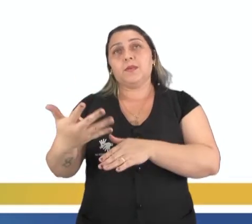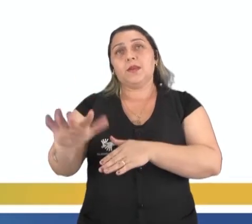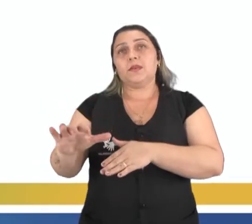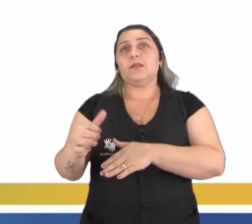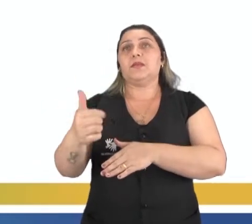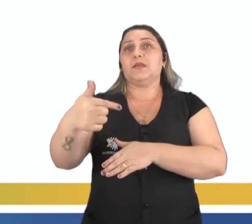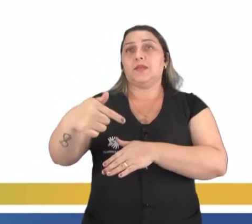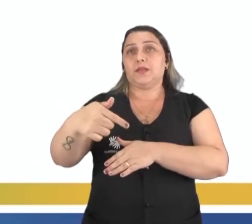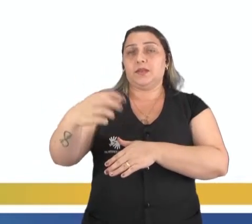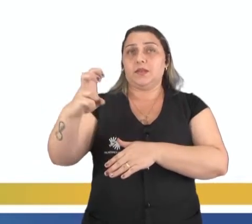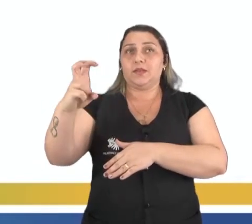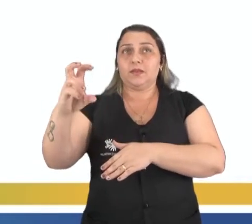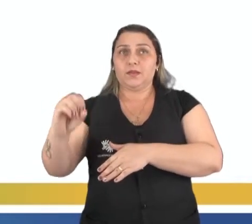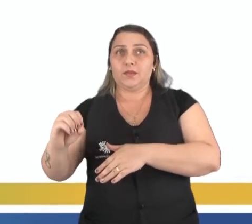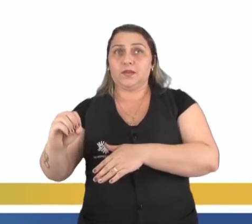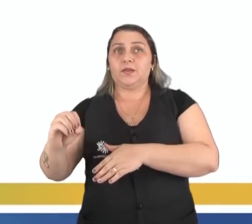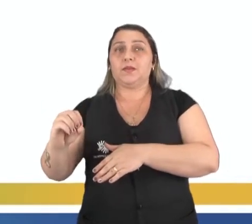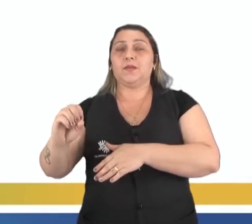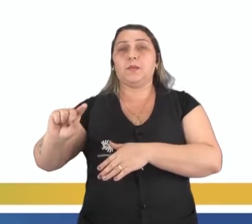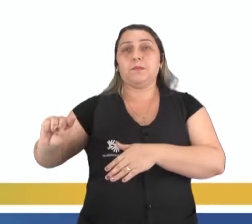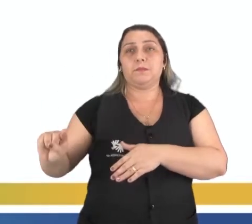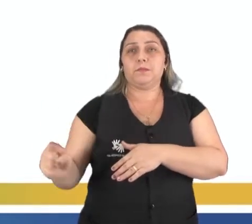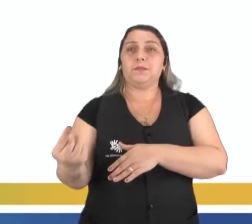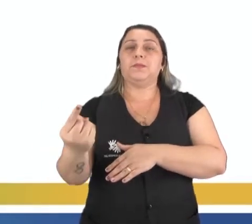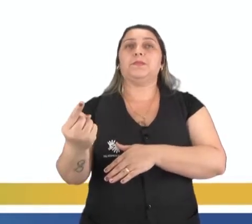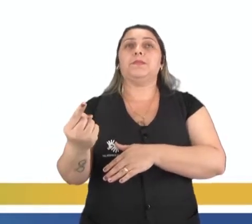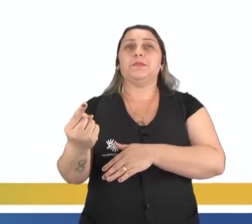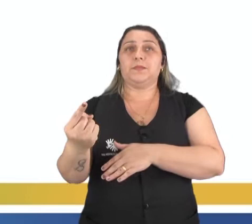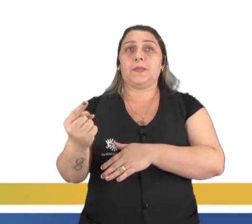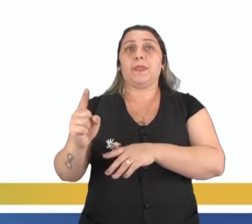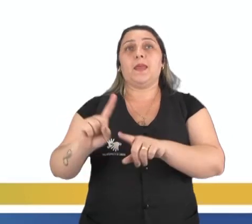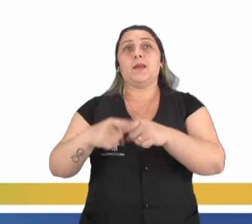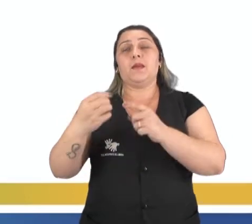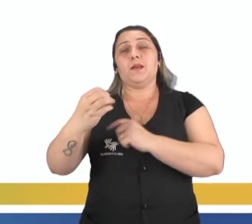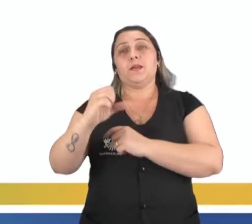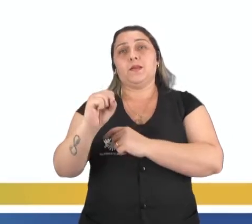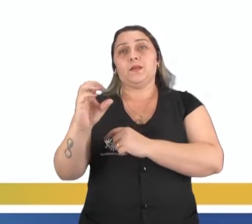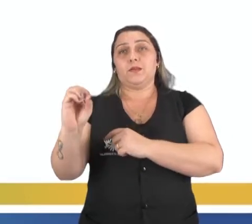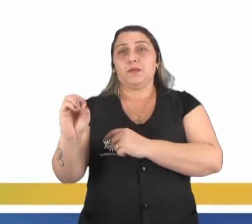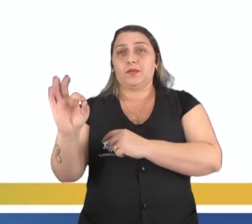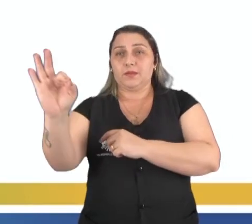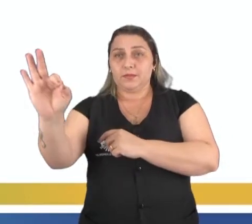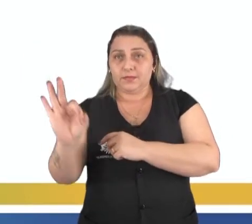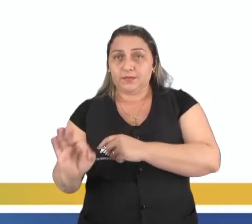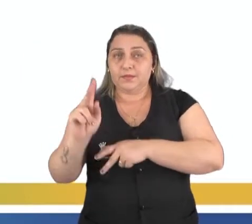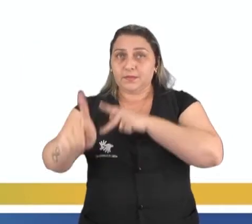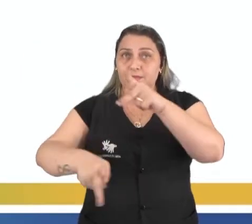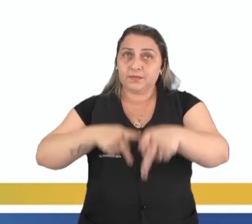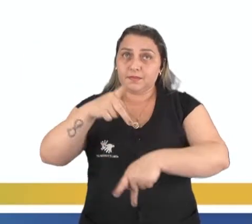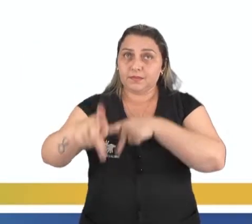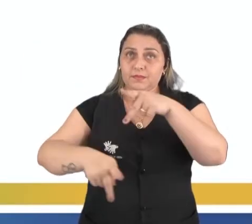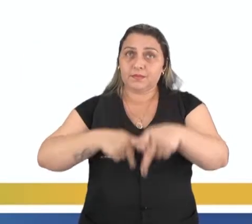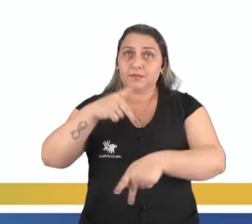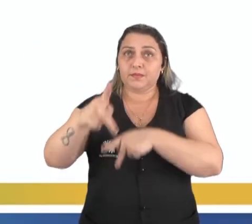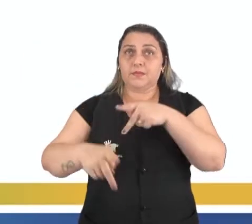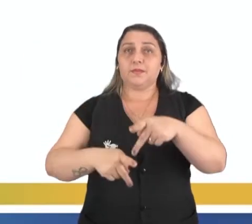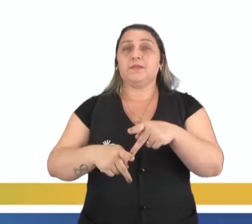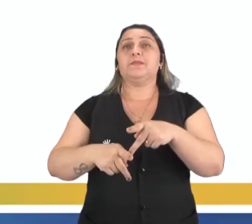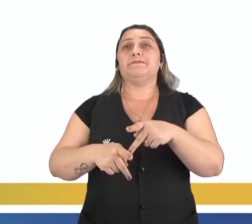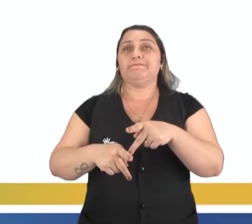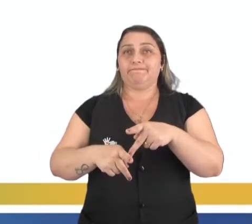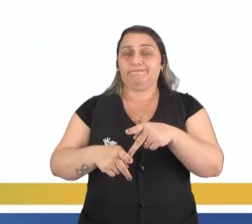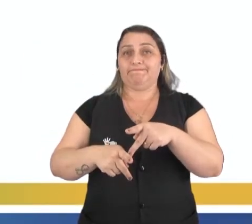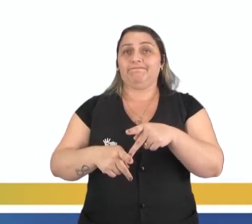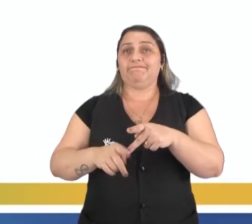de 750 mil aborígenes. Mais de 80% da população aborígene foi